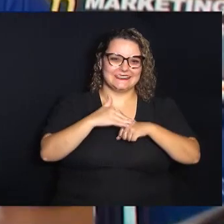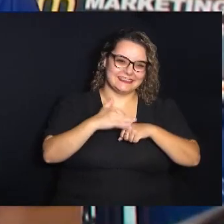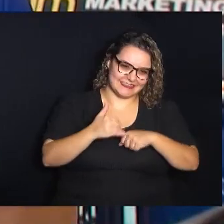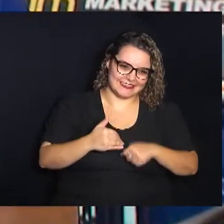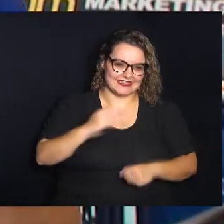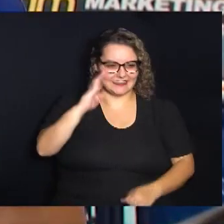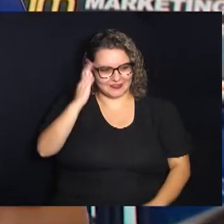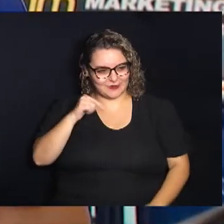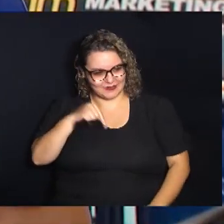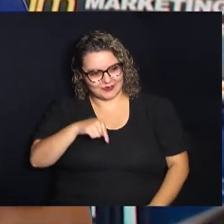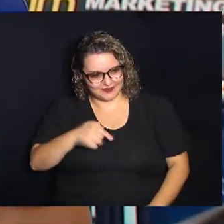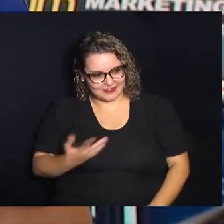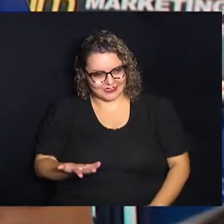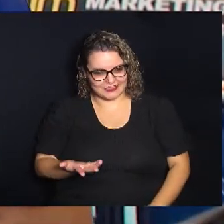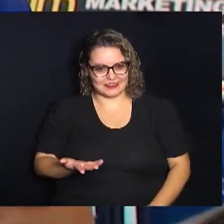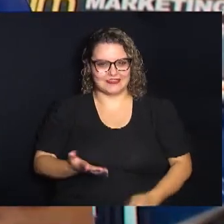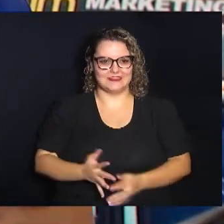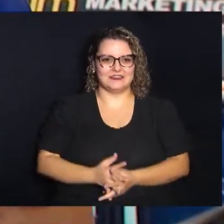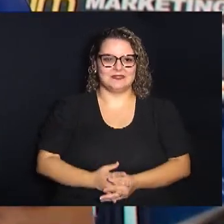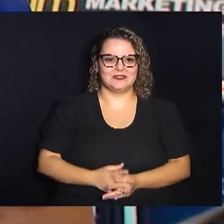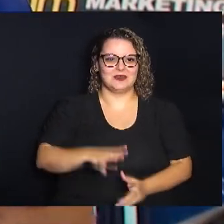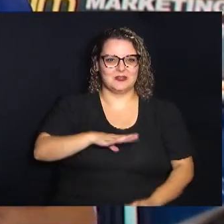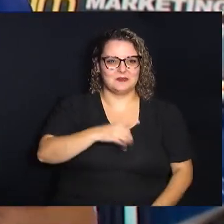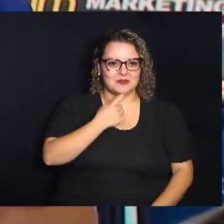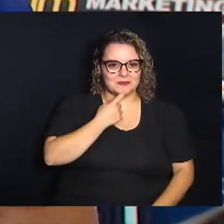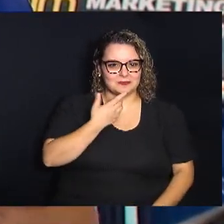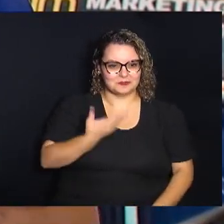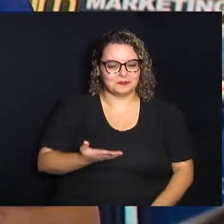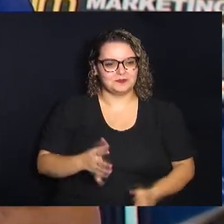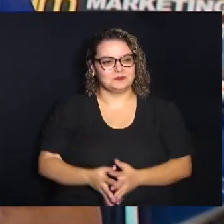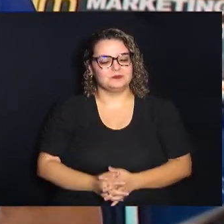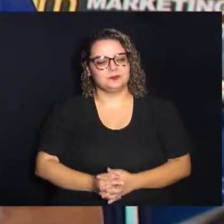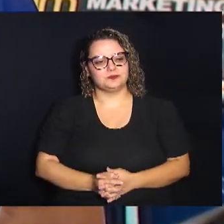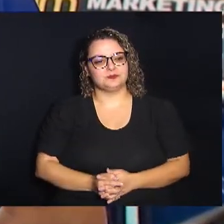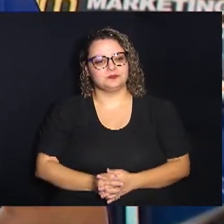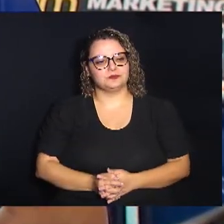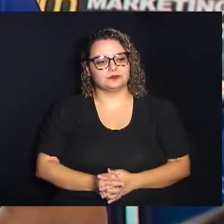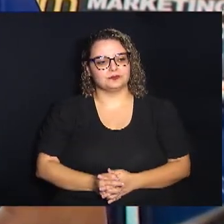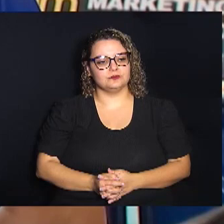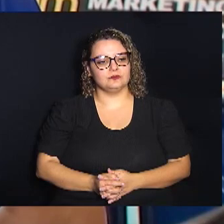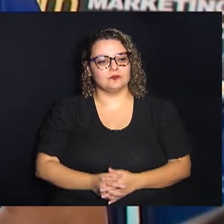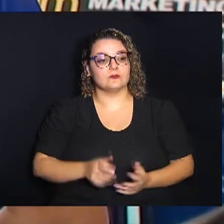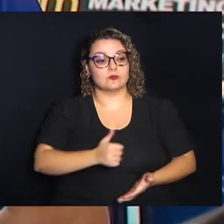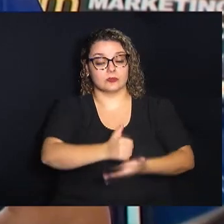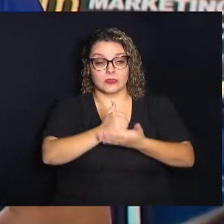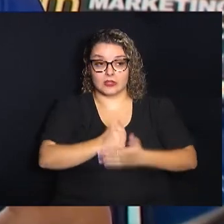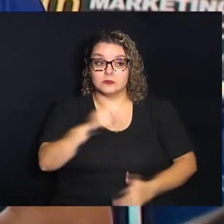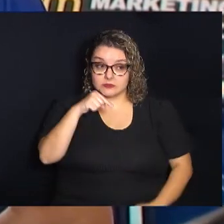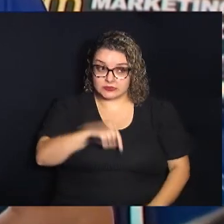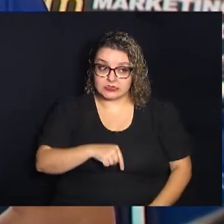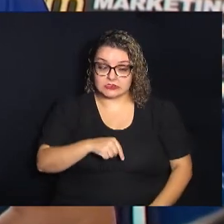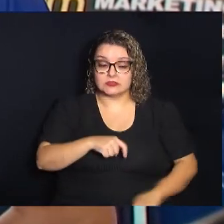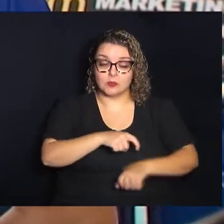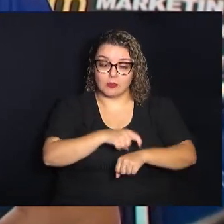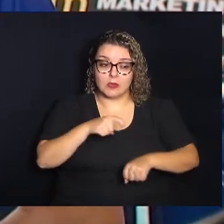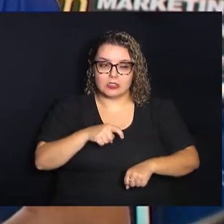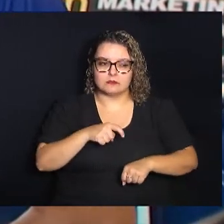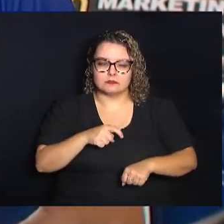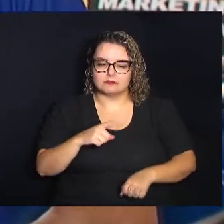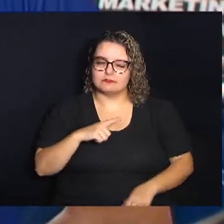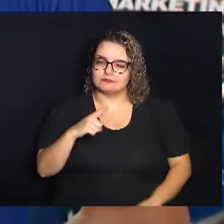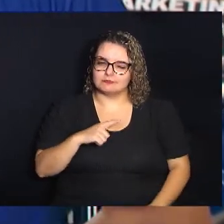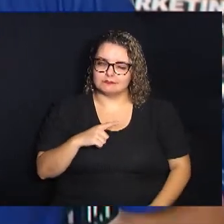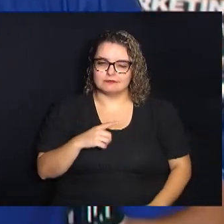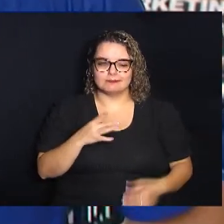grande aqui por Campinas, né? O título desta temporada teria um sabor especial